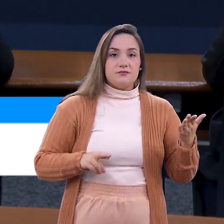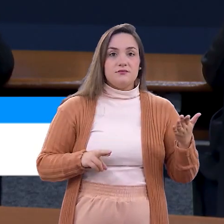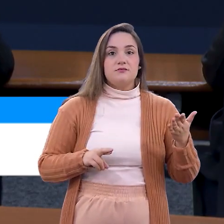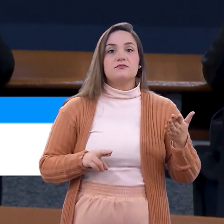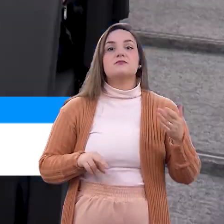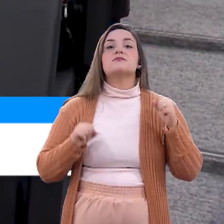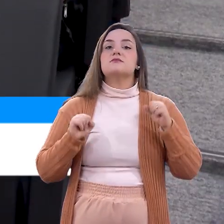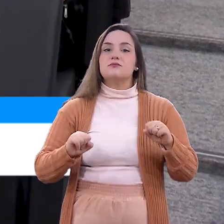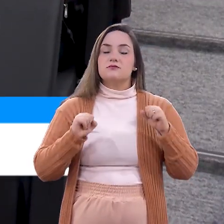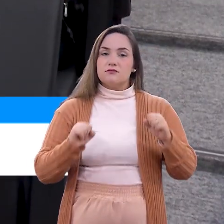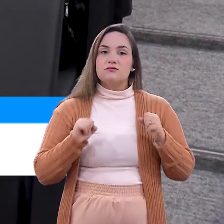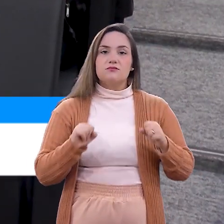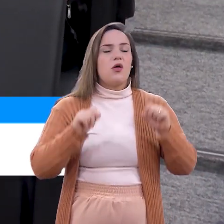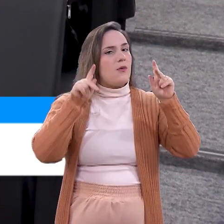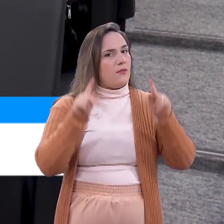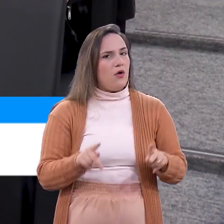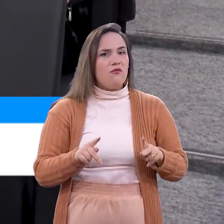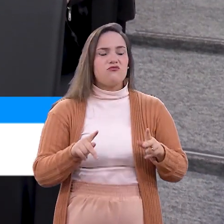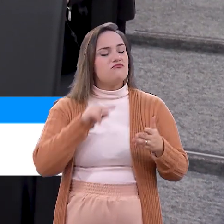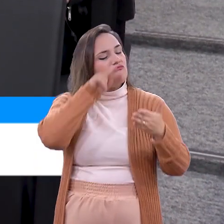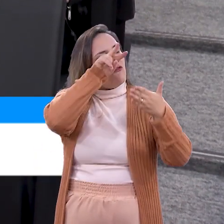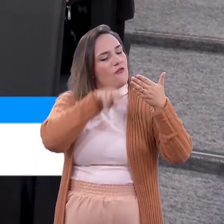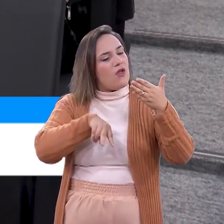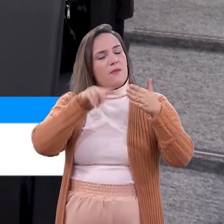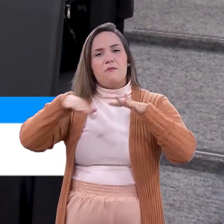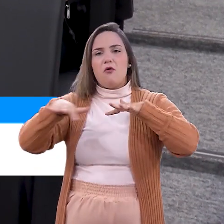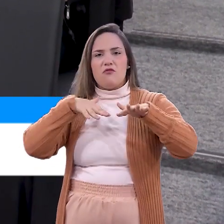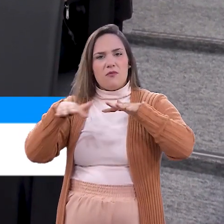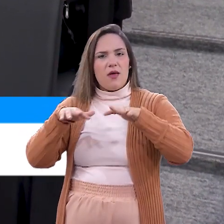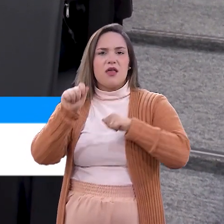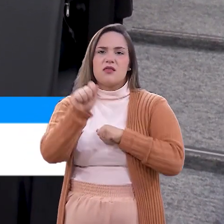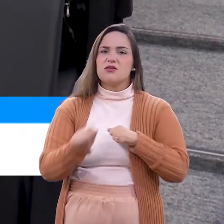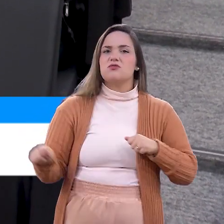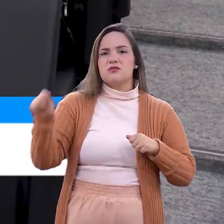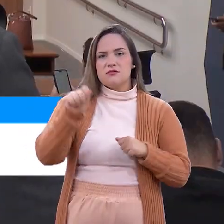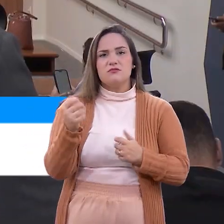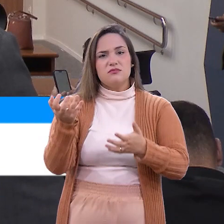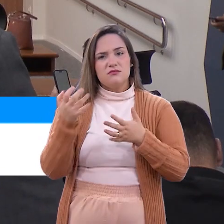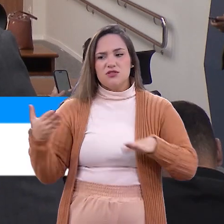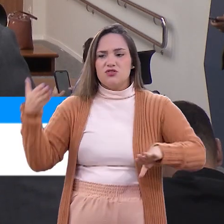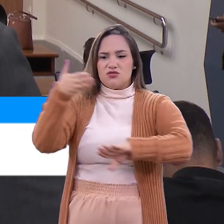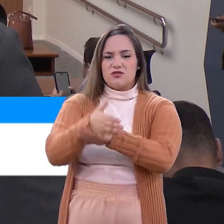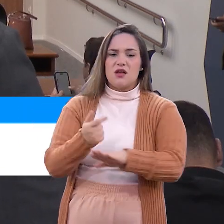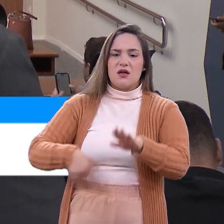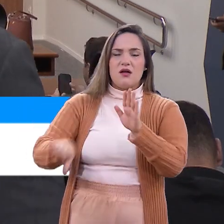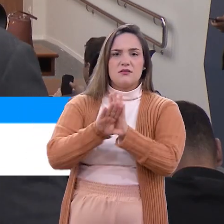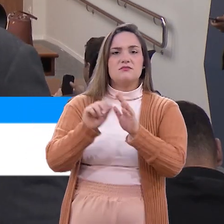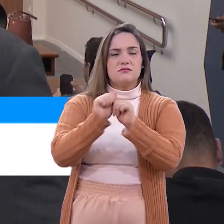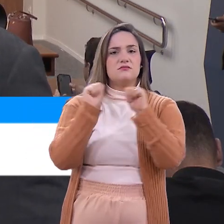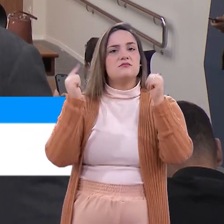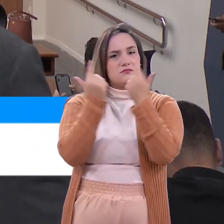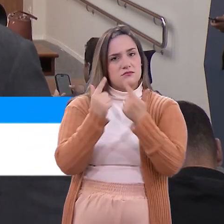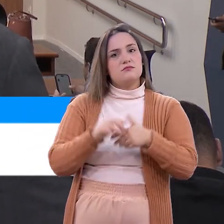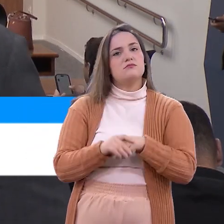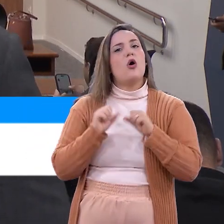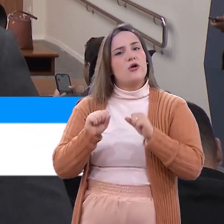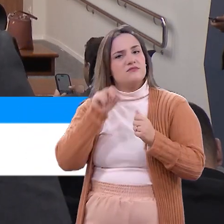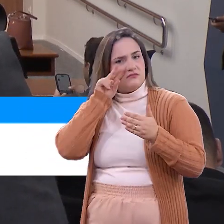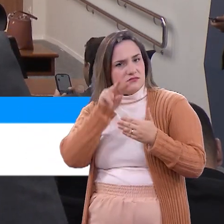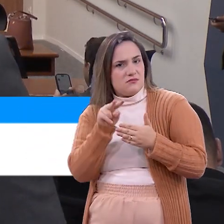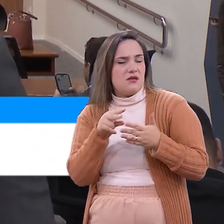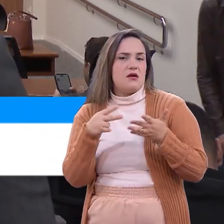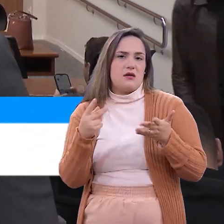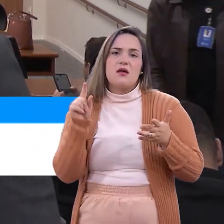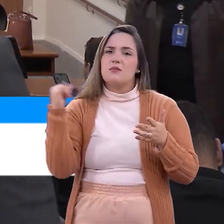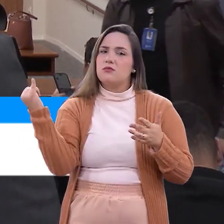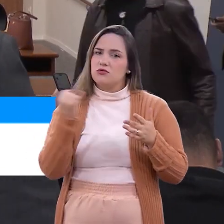população eh de todos os movimentos associações que quiserem vir até a Assembleia Legislativa e dar uma olhadinha né é importante a gente estar